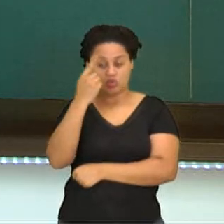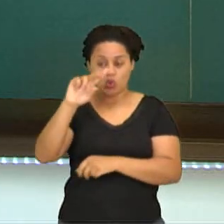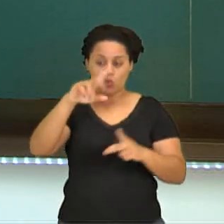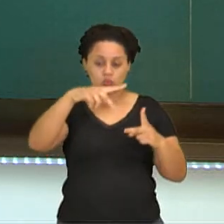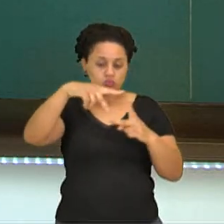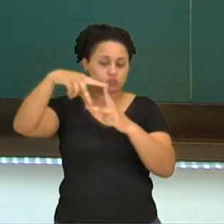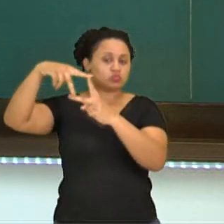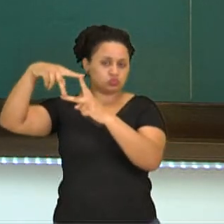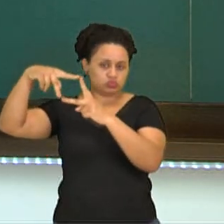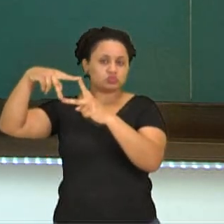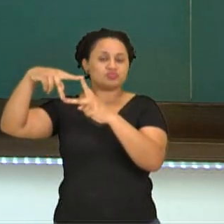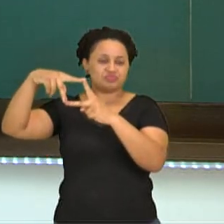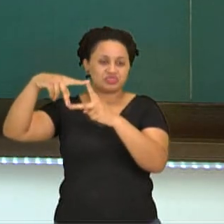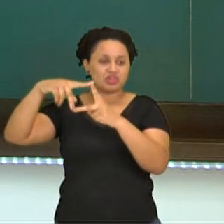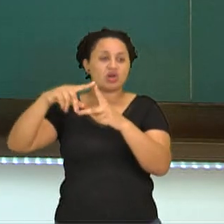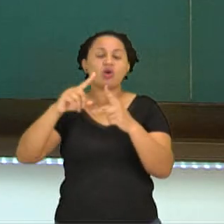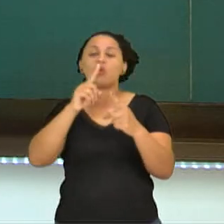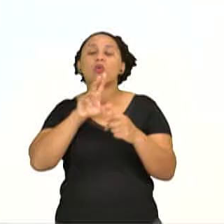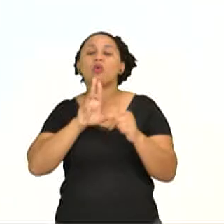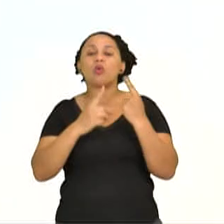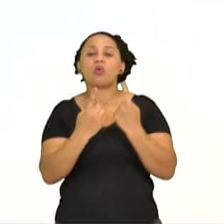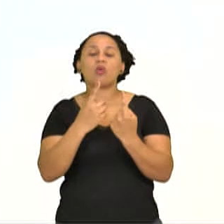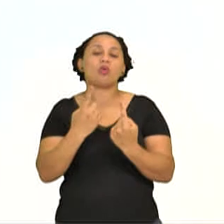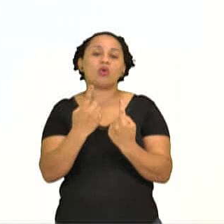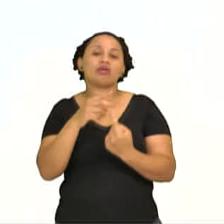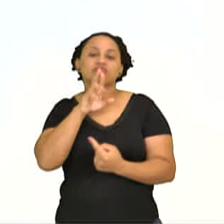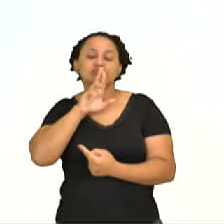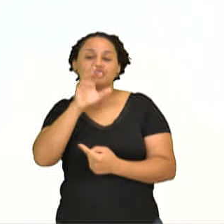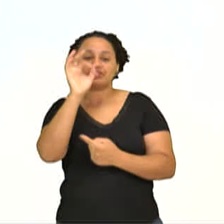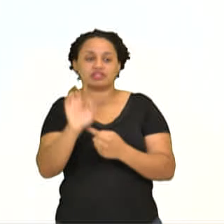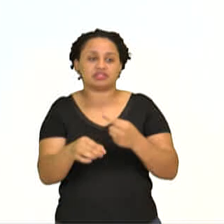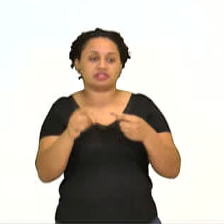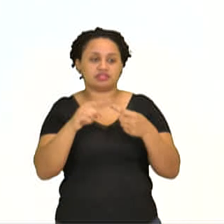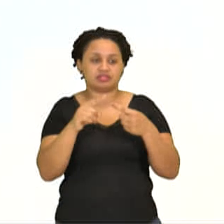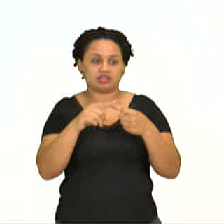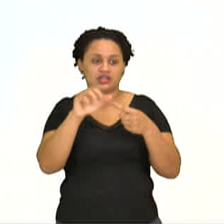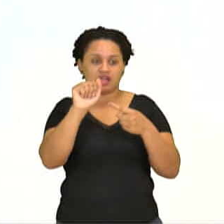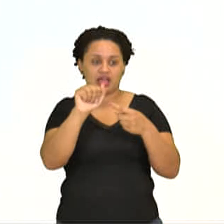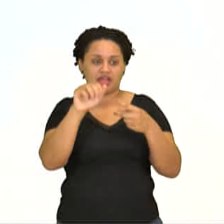último quadrinho, é correto afirmar que se refere